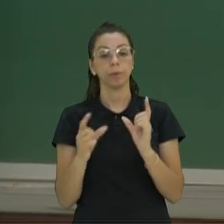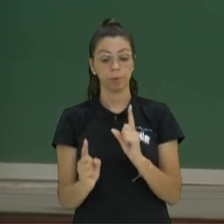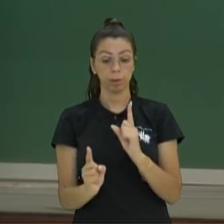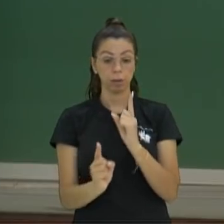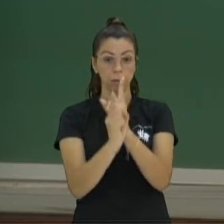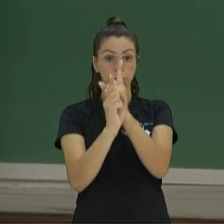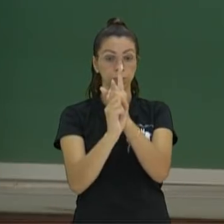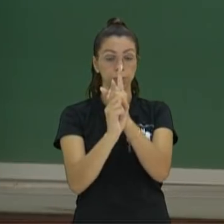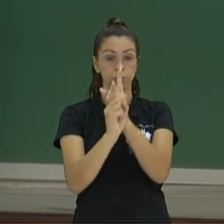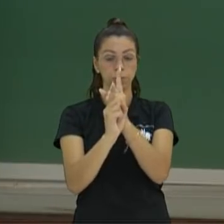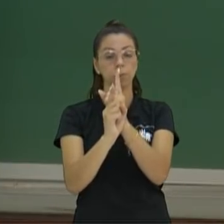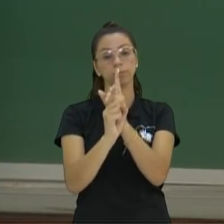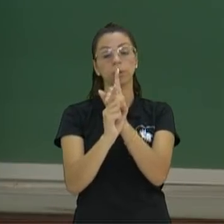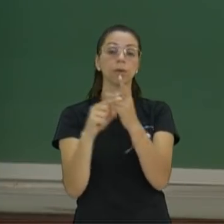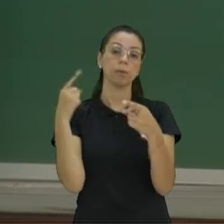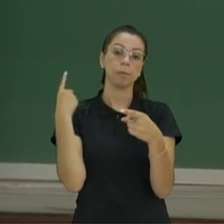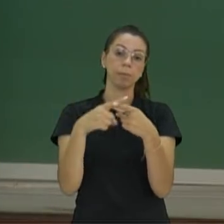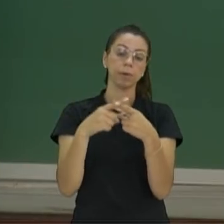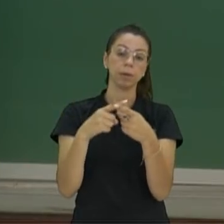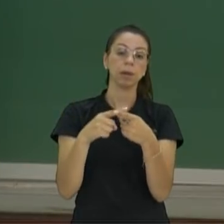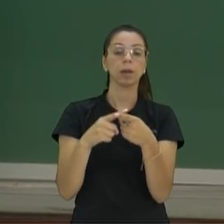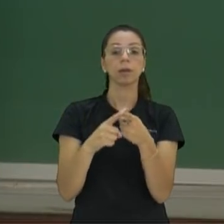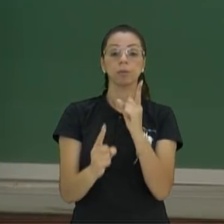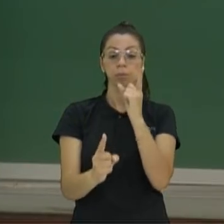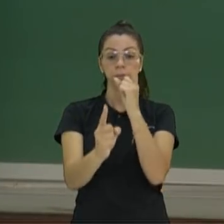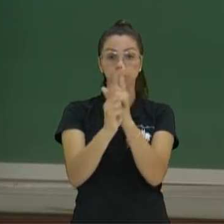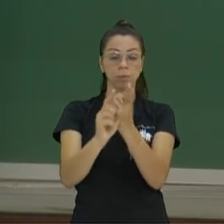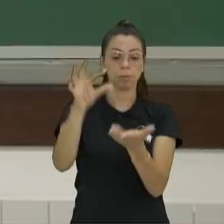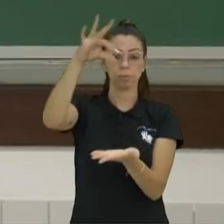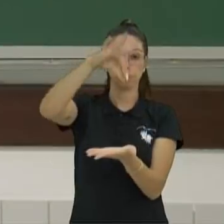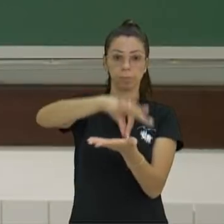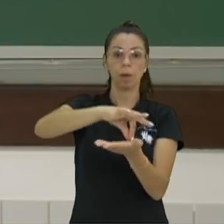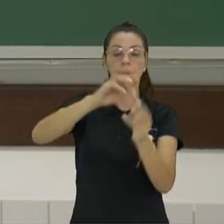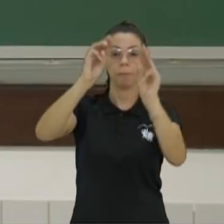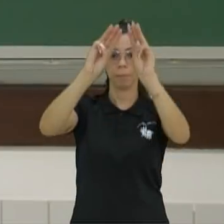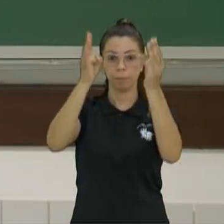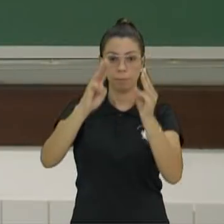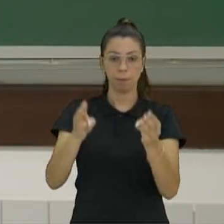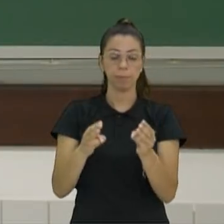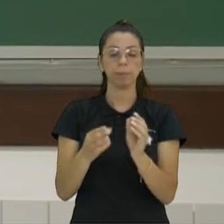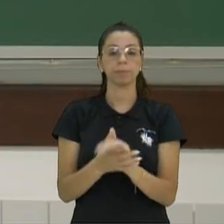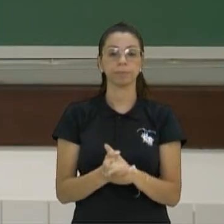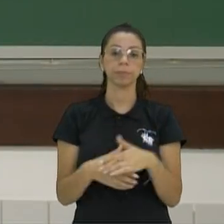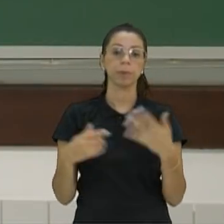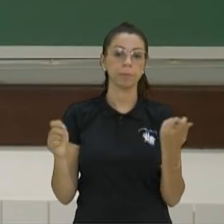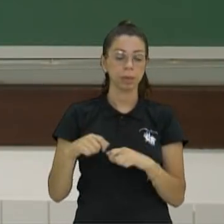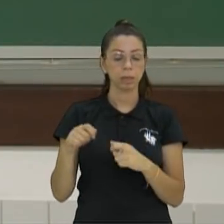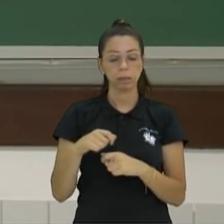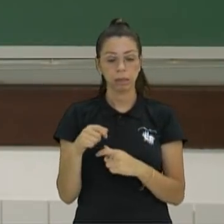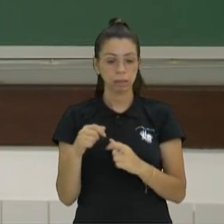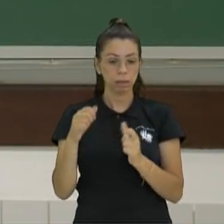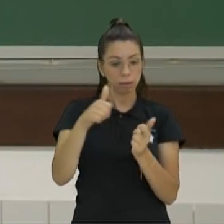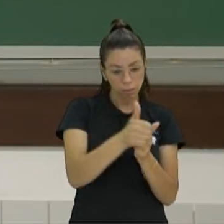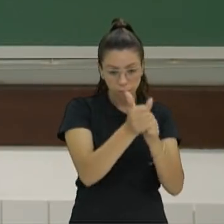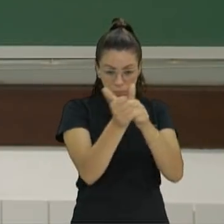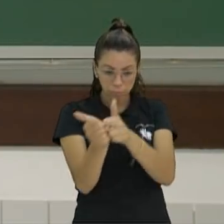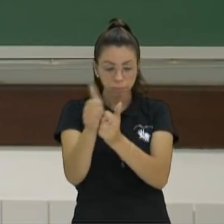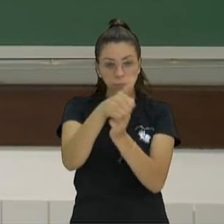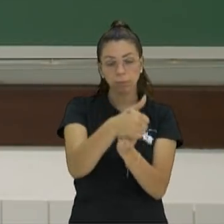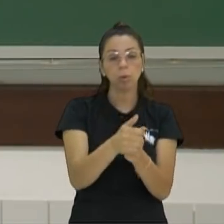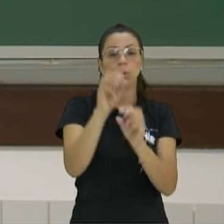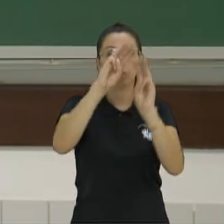prisma no caminho, é porque ele encontrou um dos pontos no mapa dele, tá? Então, ele deve se orientar usando